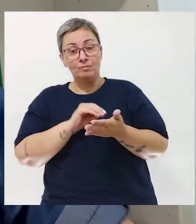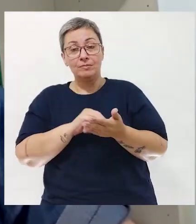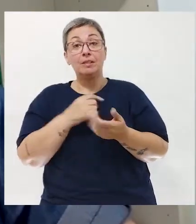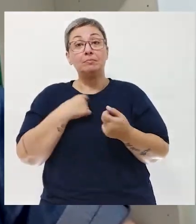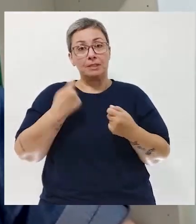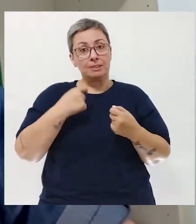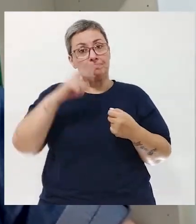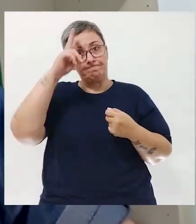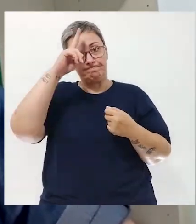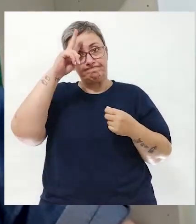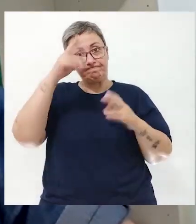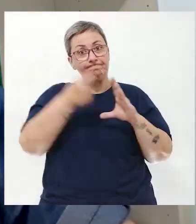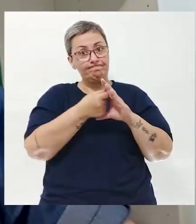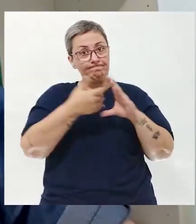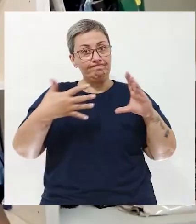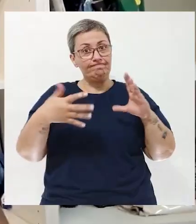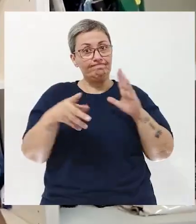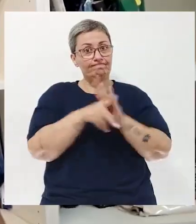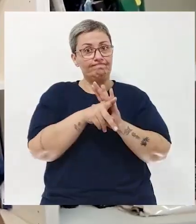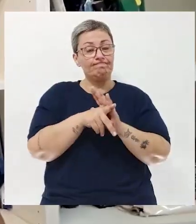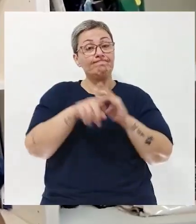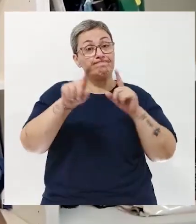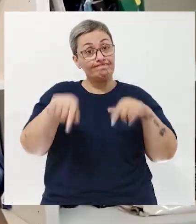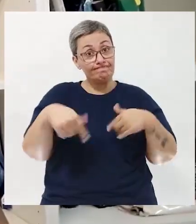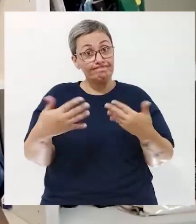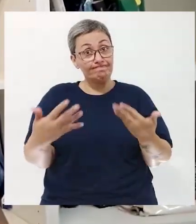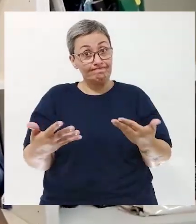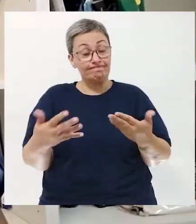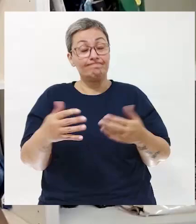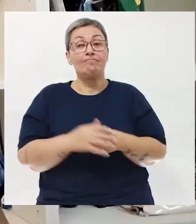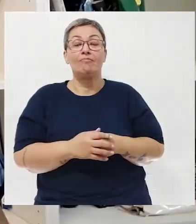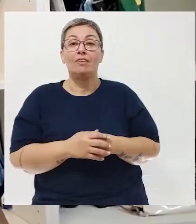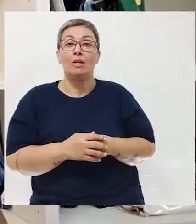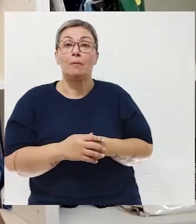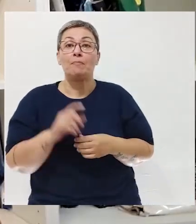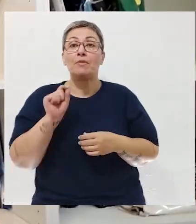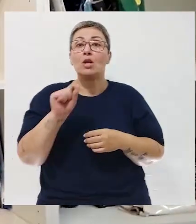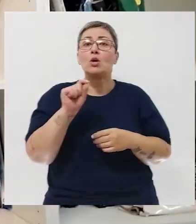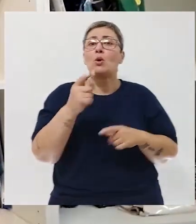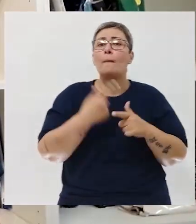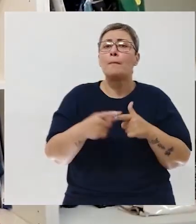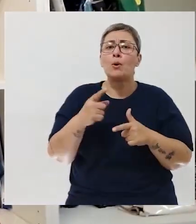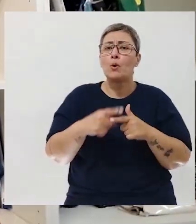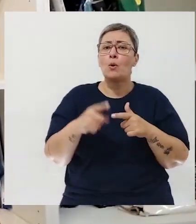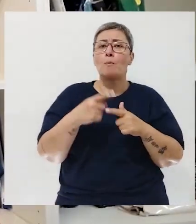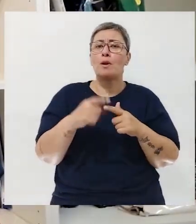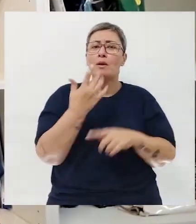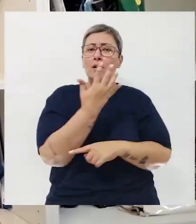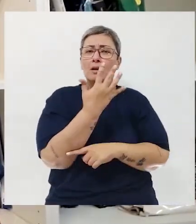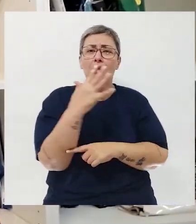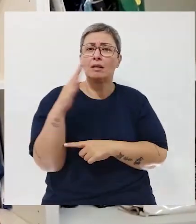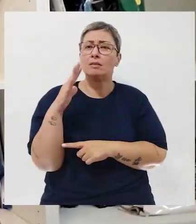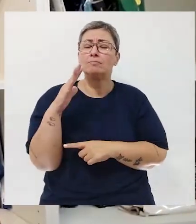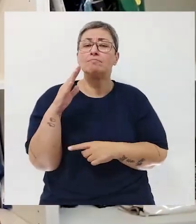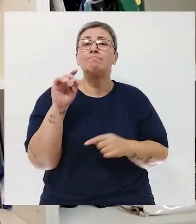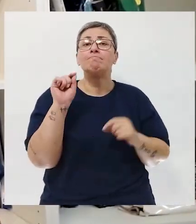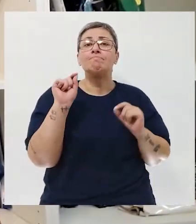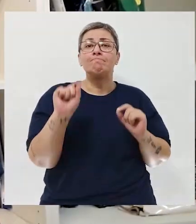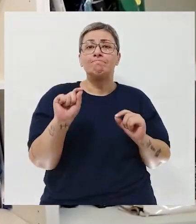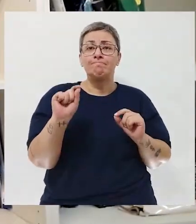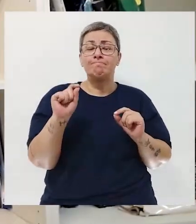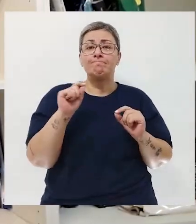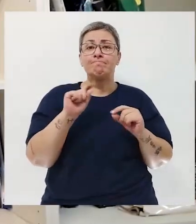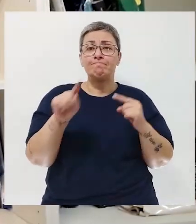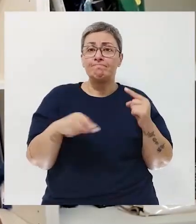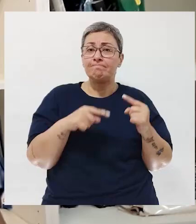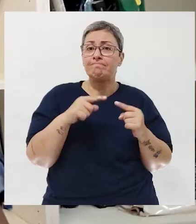dessas características, tá? Pois é, né, pessoal? E os problemas ambientais